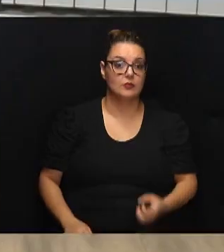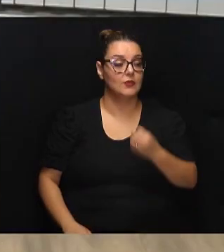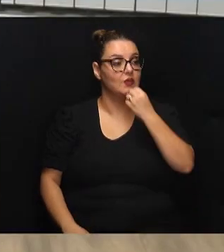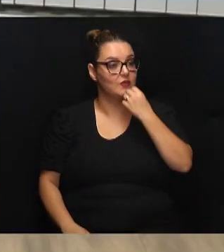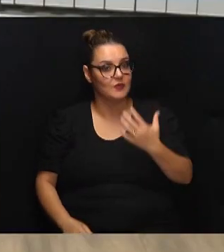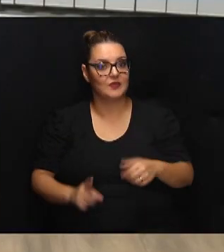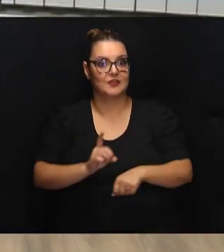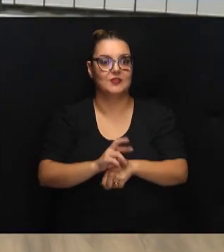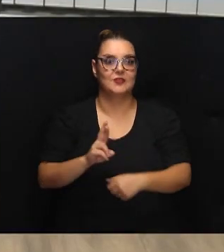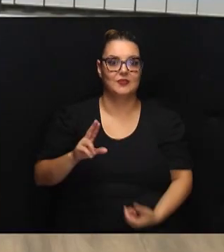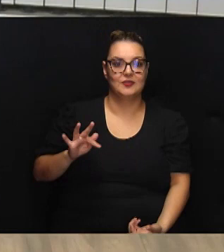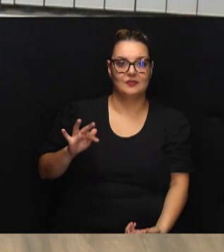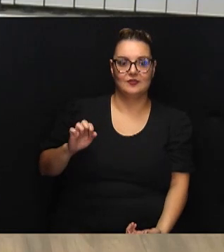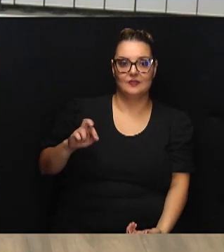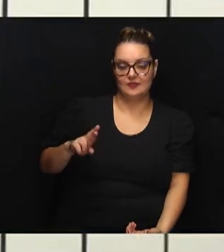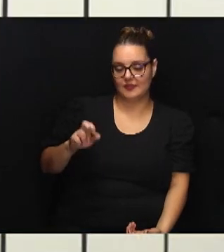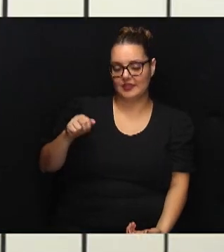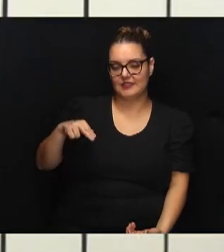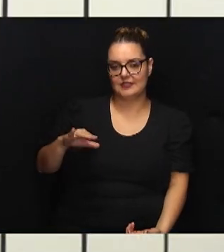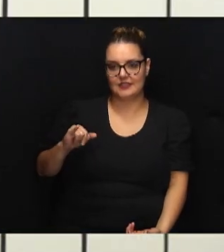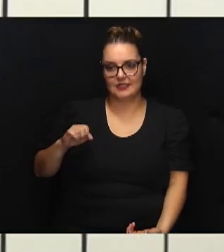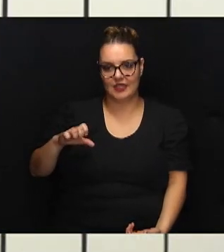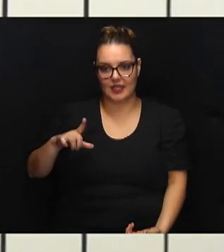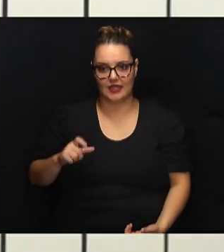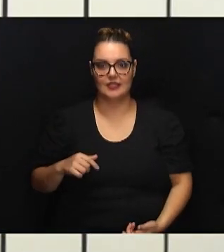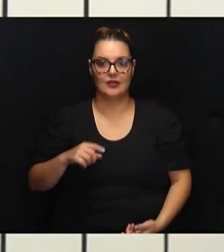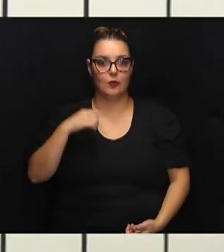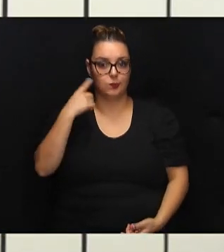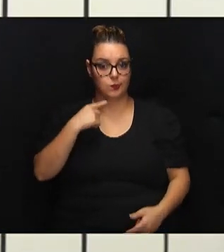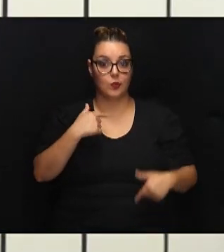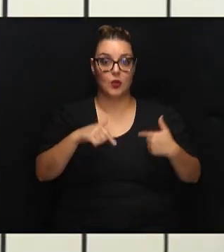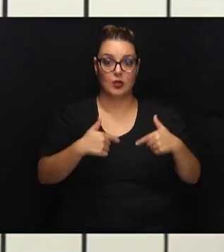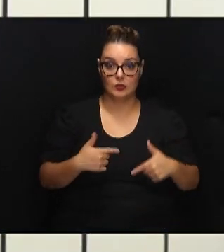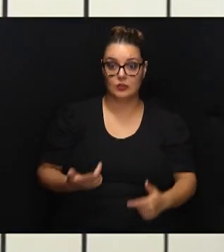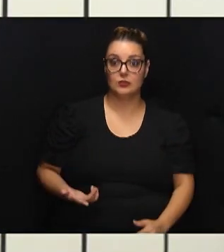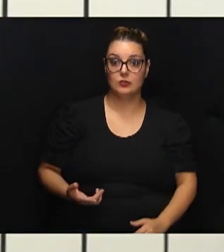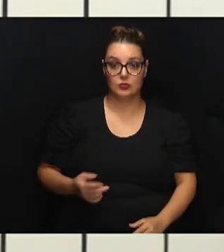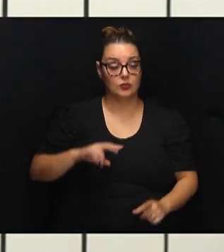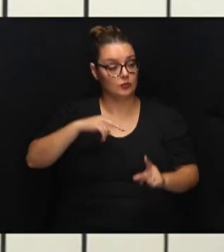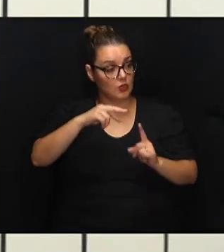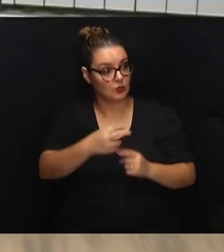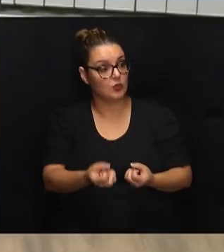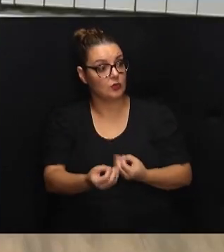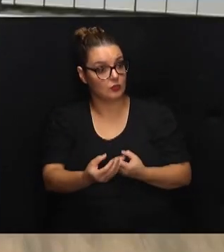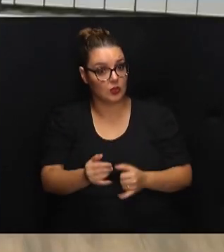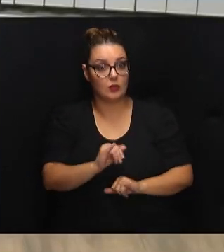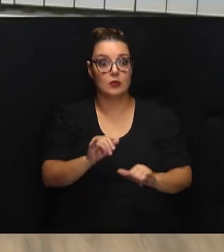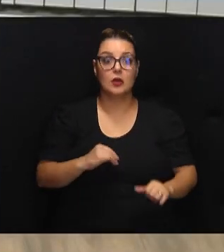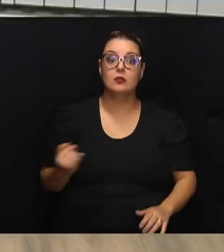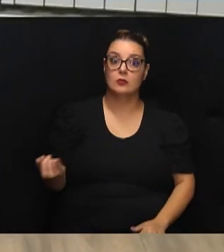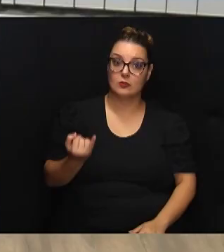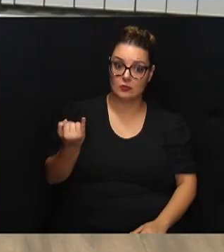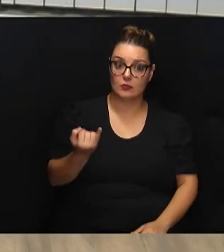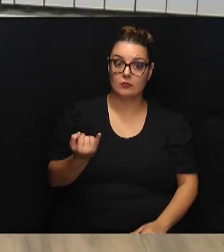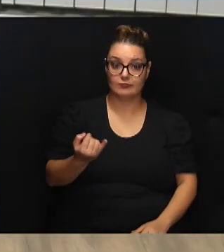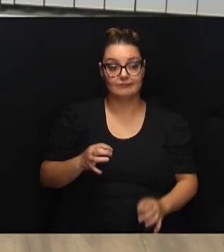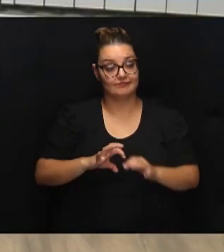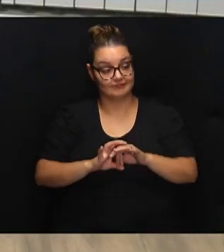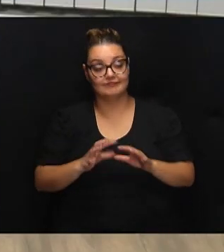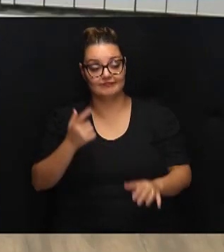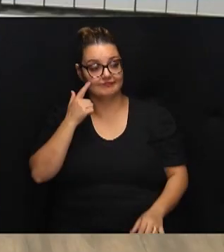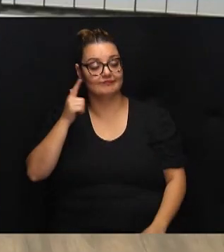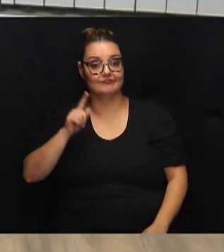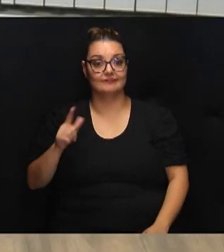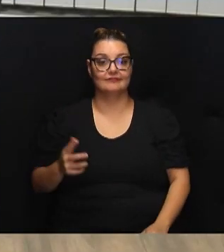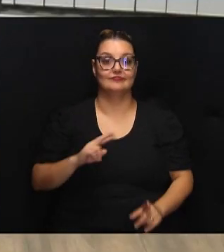doutora Franciele Gurgel, advogada trabalhista, com a gente aqui no Ponto de Vista, trazendo informações muito importantes e deixando claro aí o